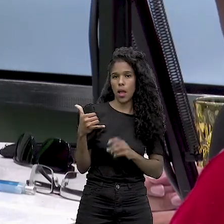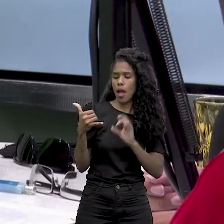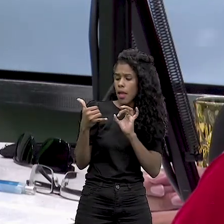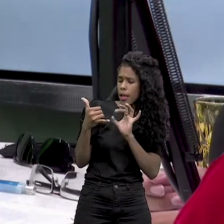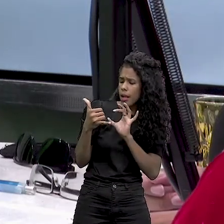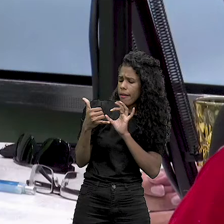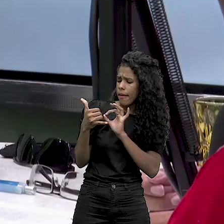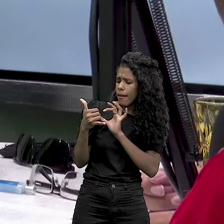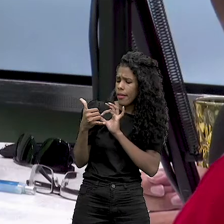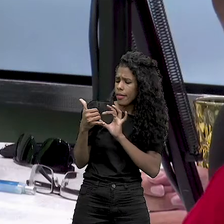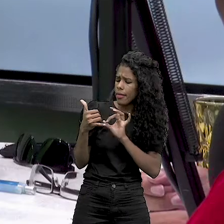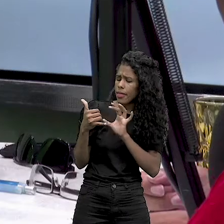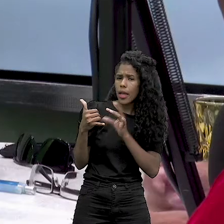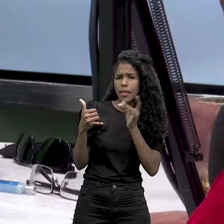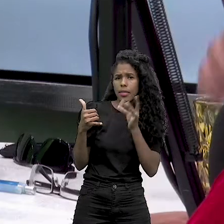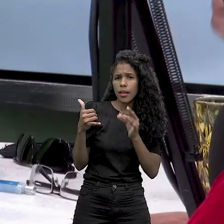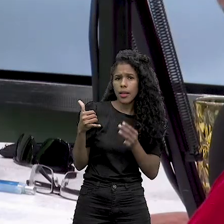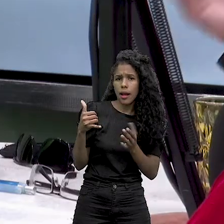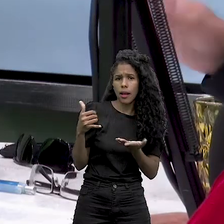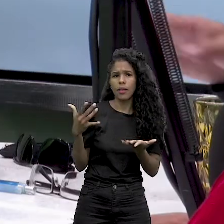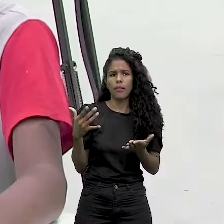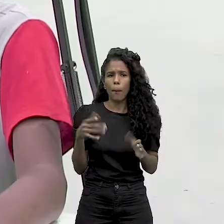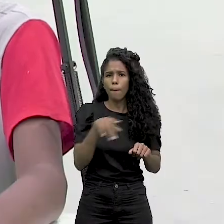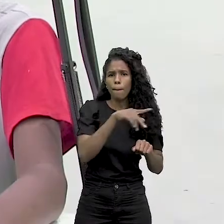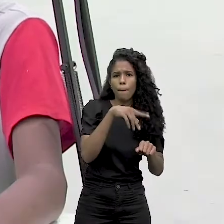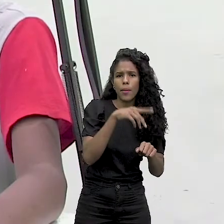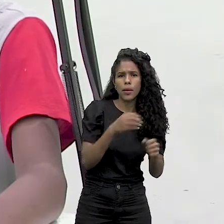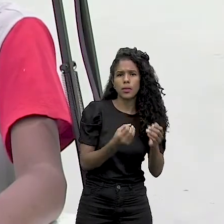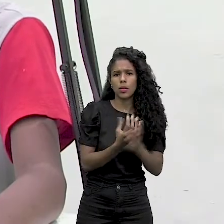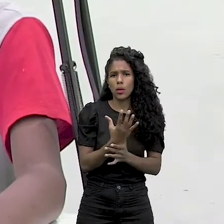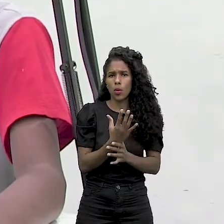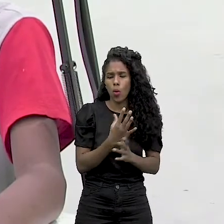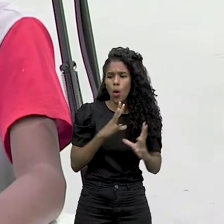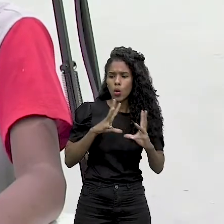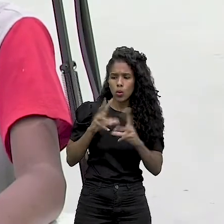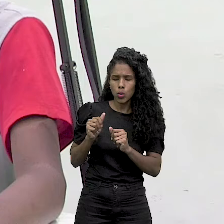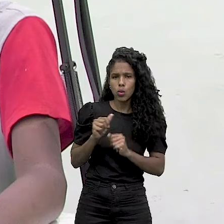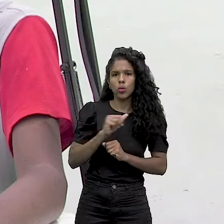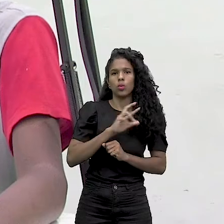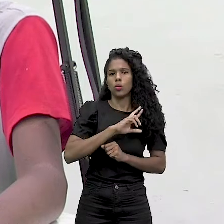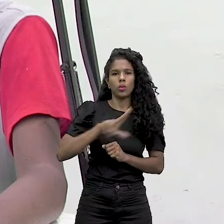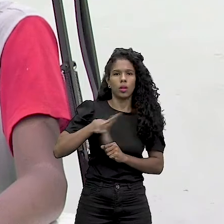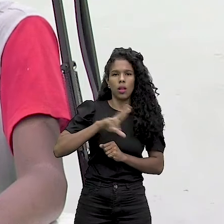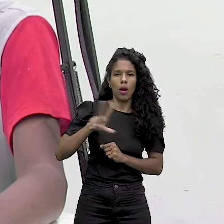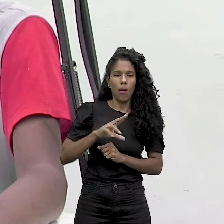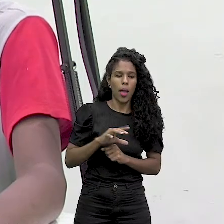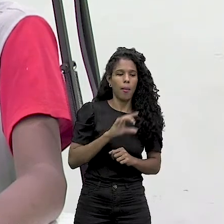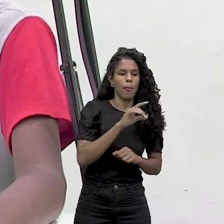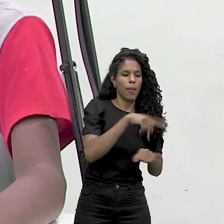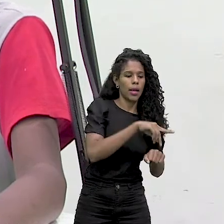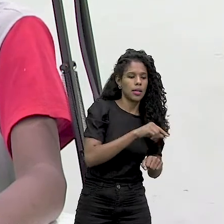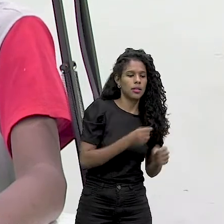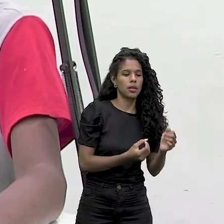de outro, né? Você pode ver que aí quando você chega... A mão de obra passa por vários países e você compra um produto